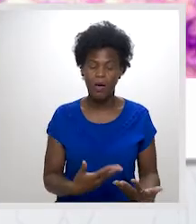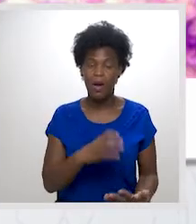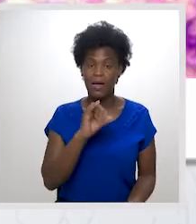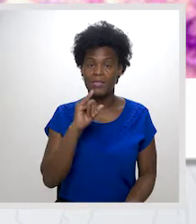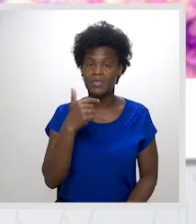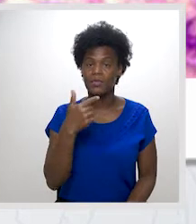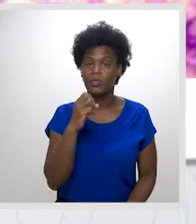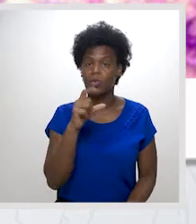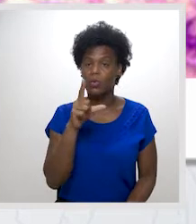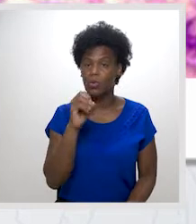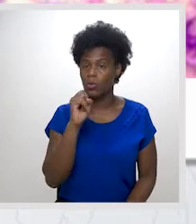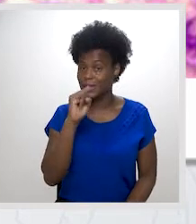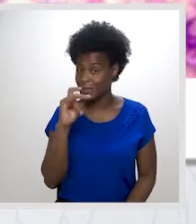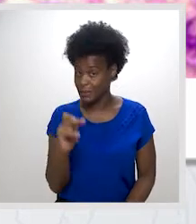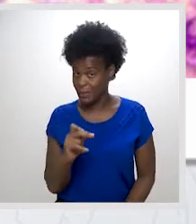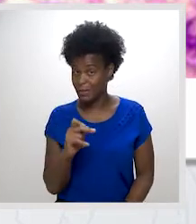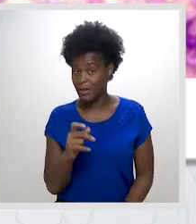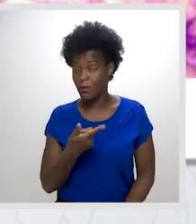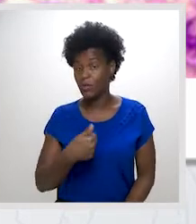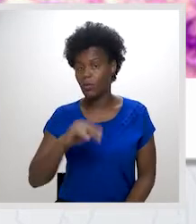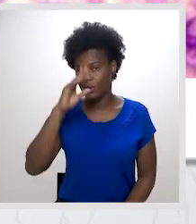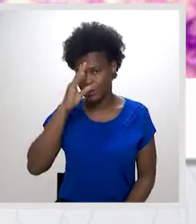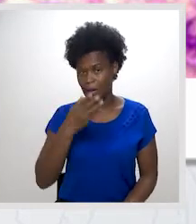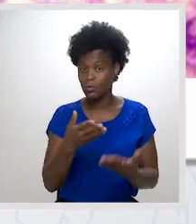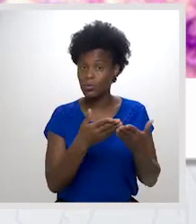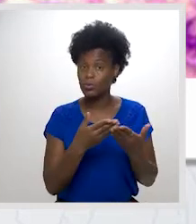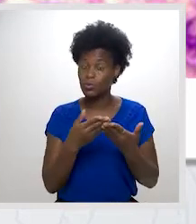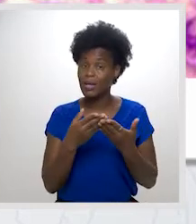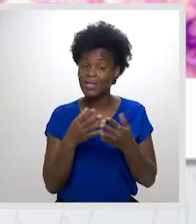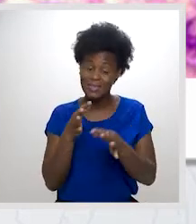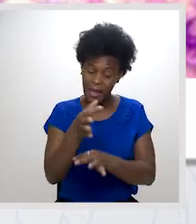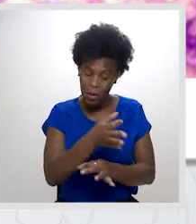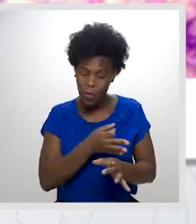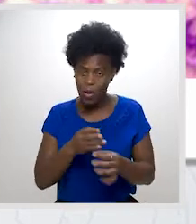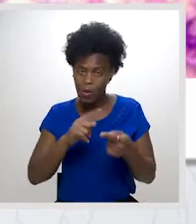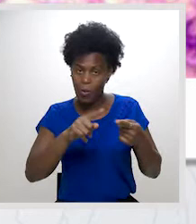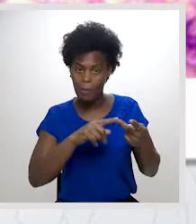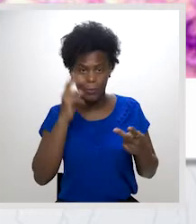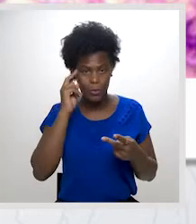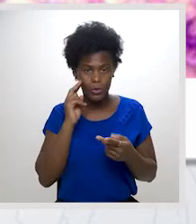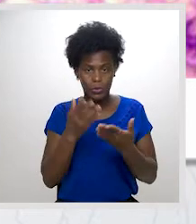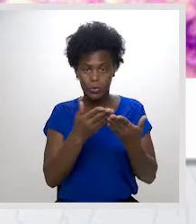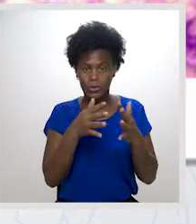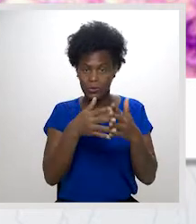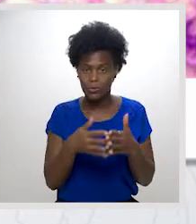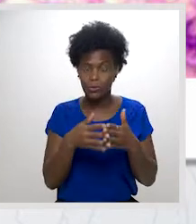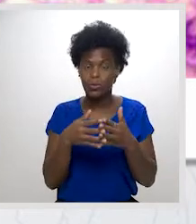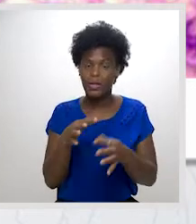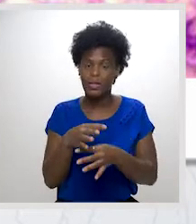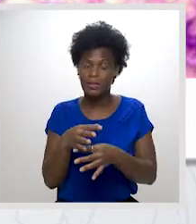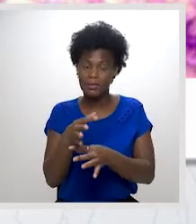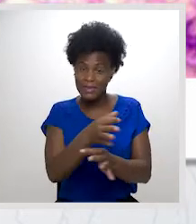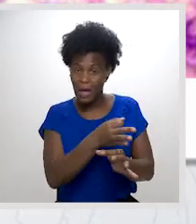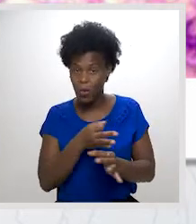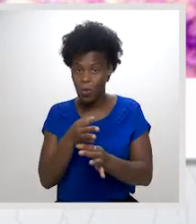Temos a citologia. Citologia, todos nós sabemos, é o estudo da célula, o ramo da biologia que estuda a estrutura